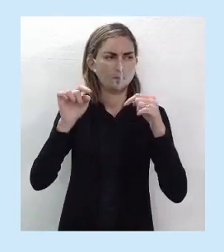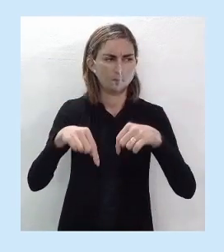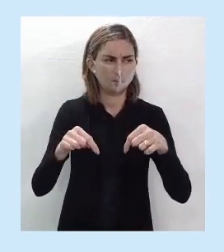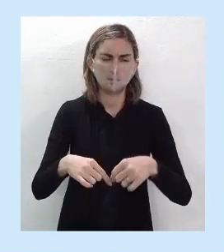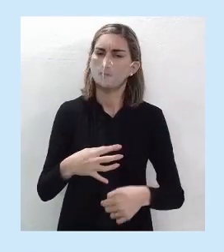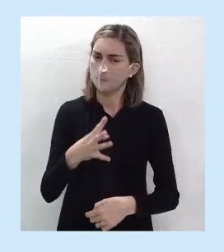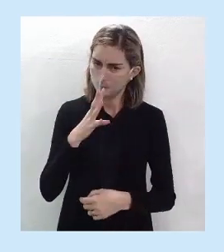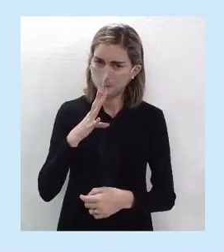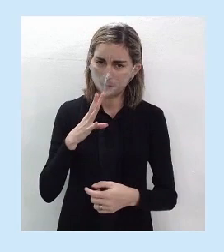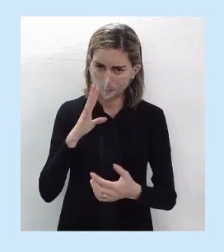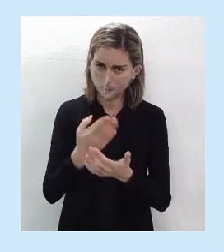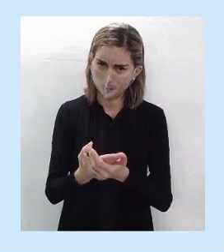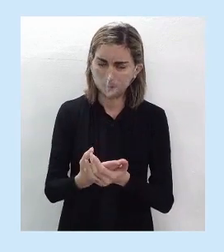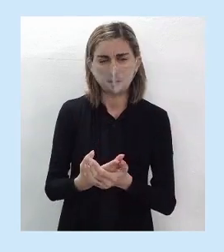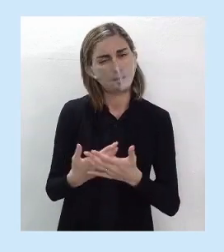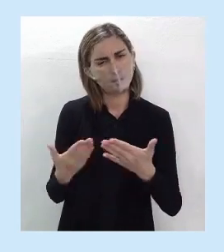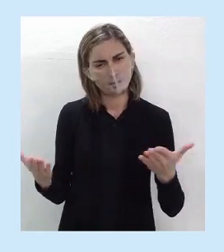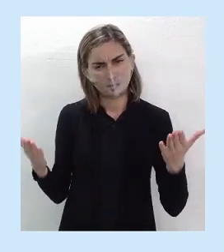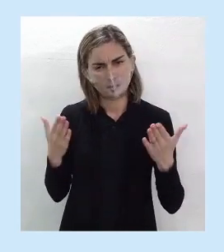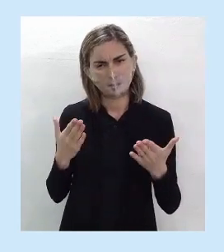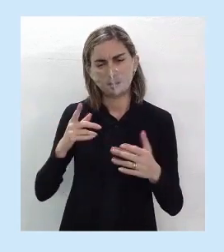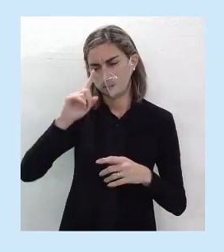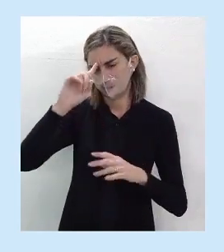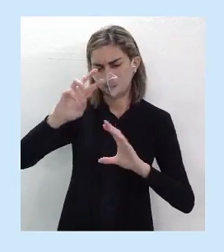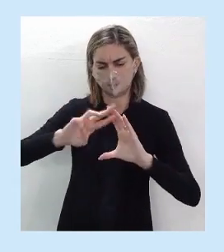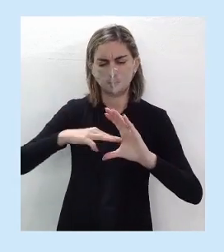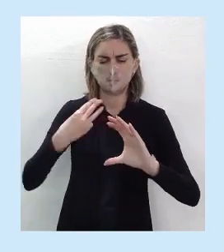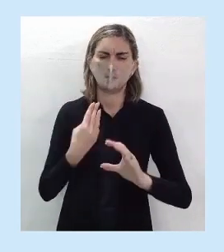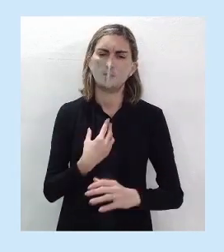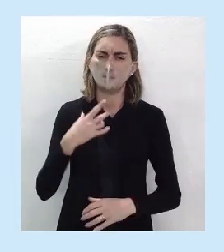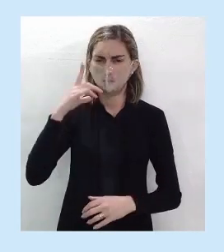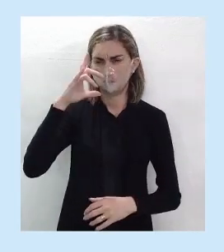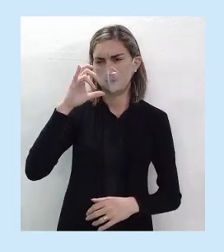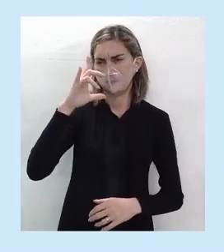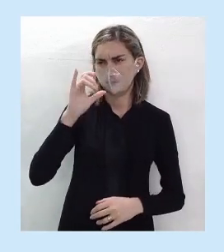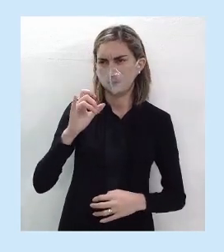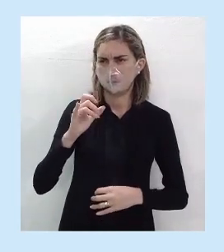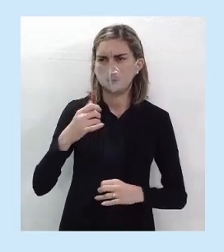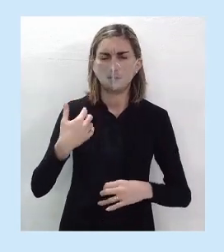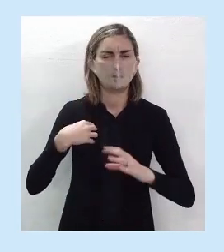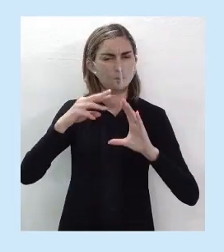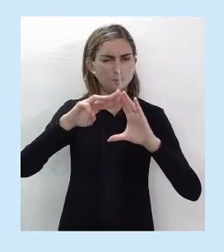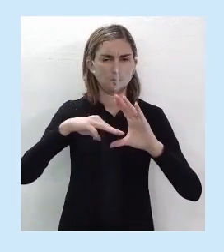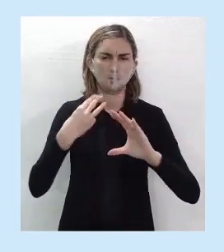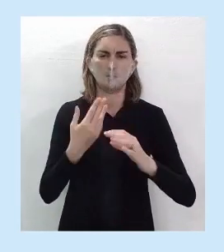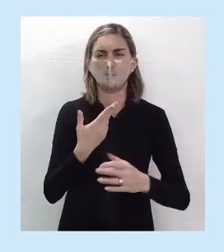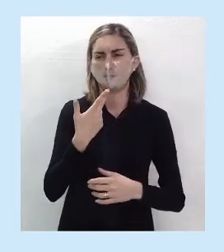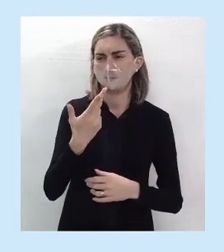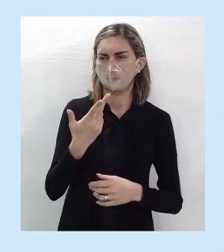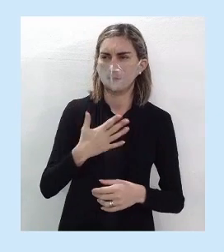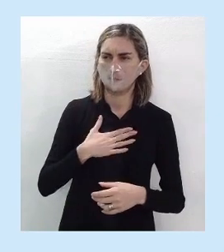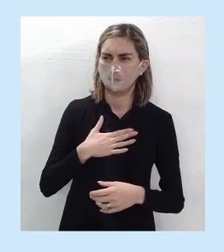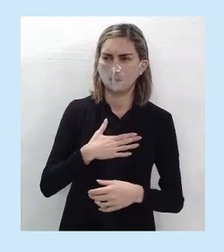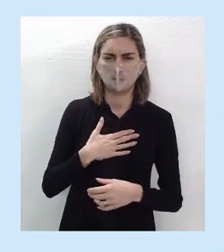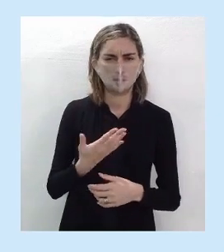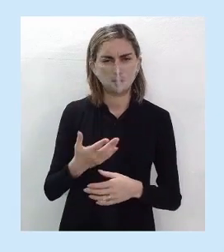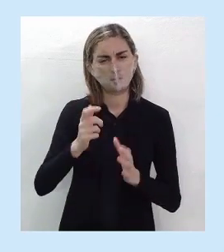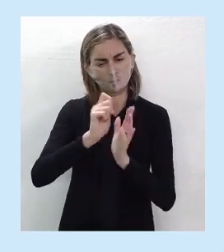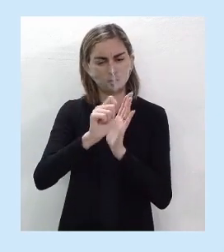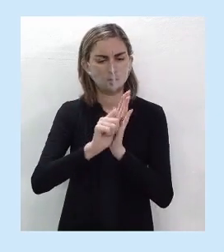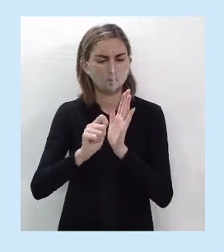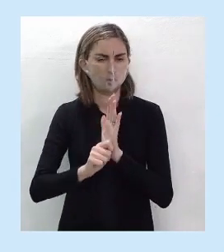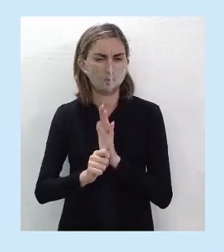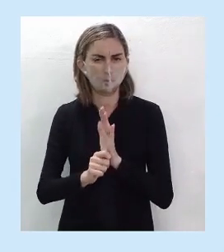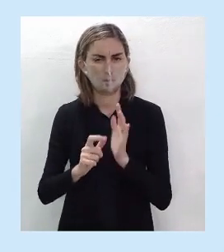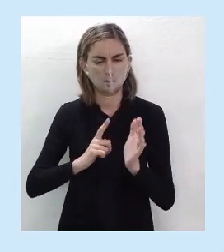vocês acreditam nisso? Pois é. Ele me mandou pelo Instagram uma mensagem dizendo que ele escreve, não